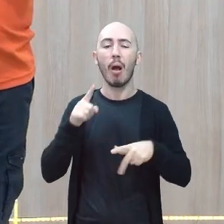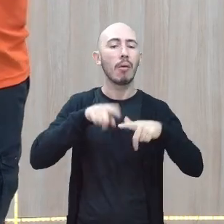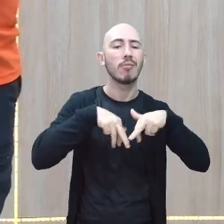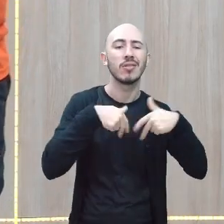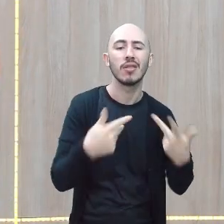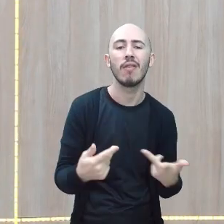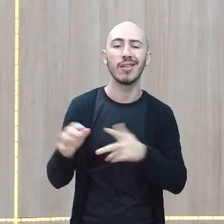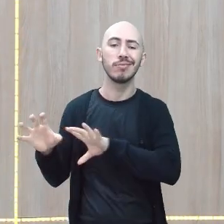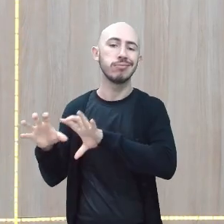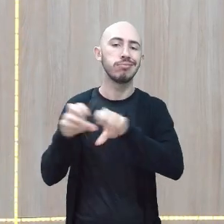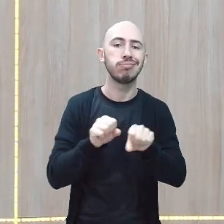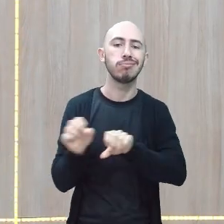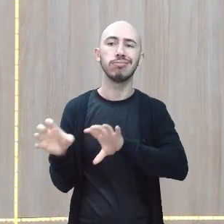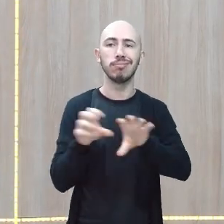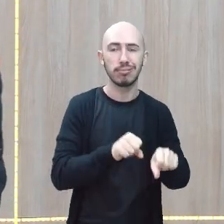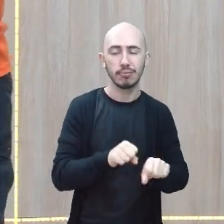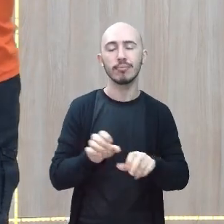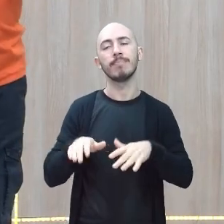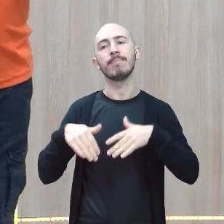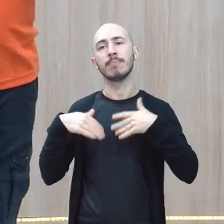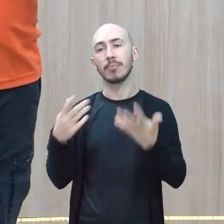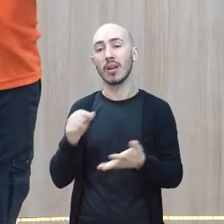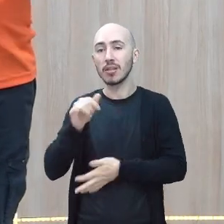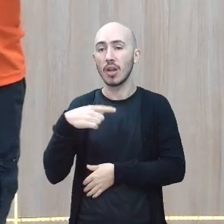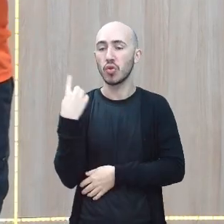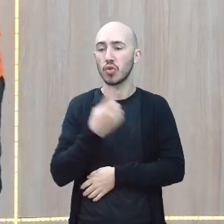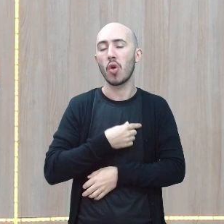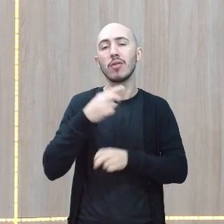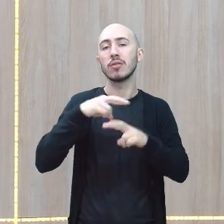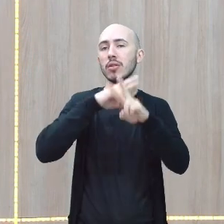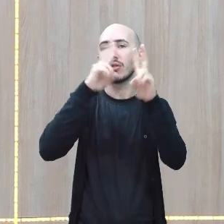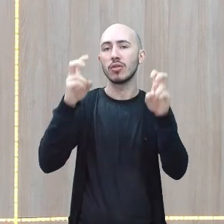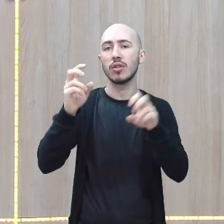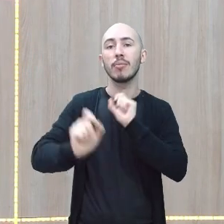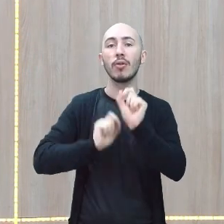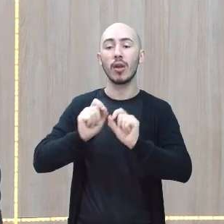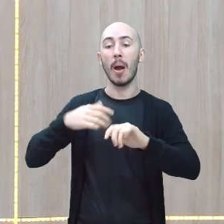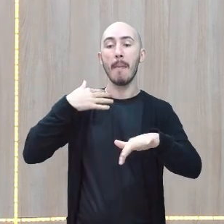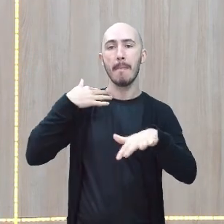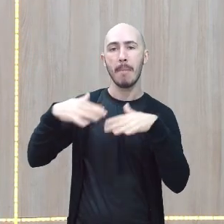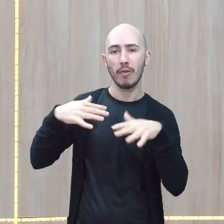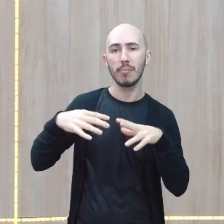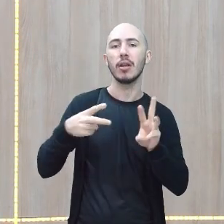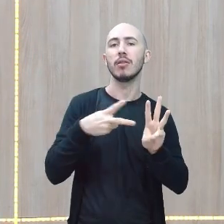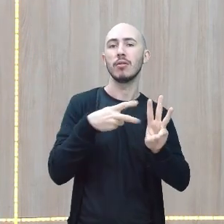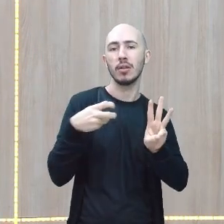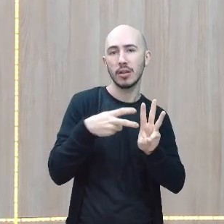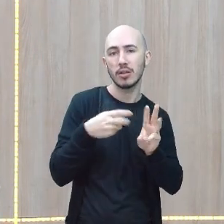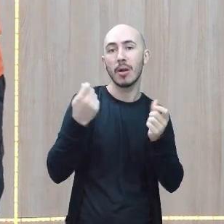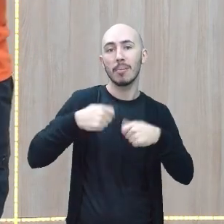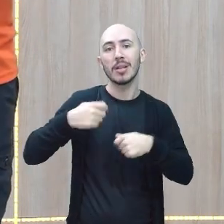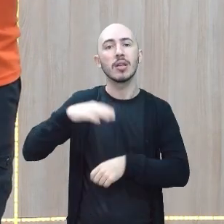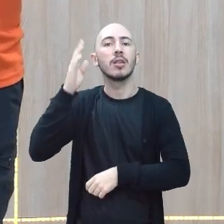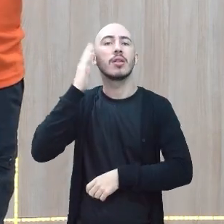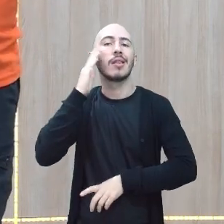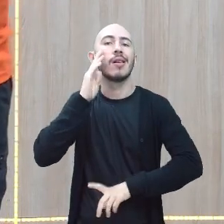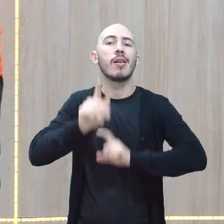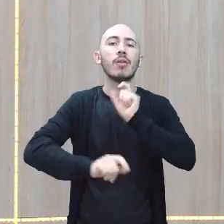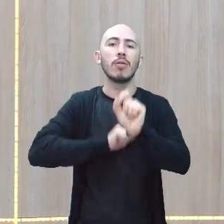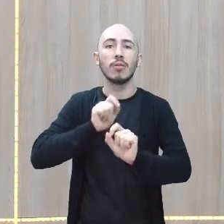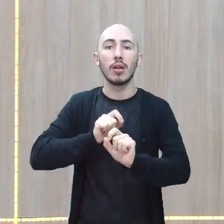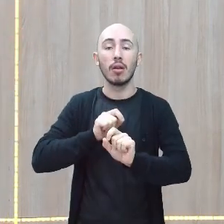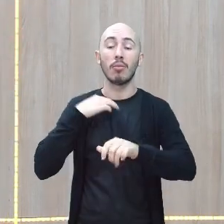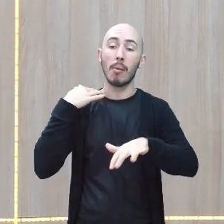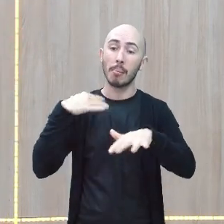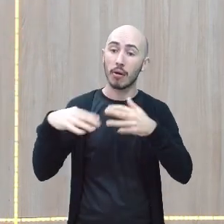seus recursos naturais. Então, se a gente fala hoje, por exemplo, em movimento indígena, a gente tem que ter noção que o movimento indígena, a